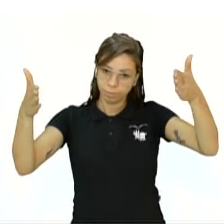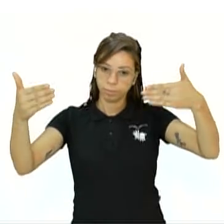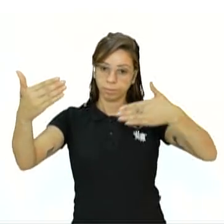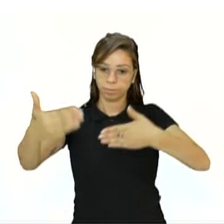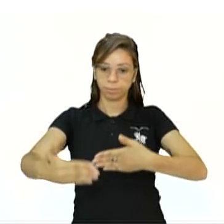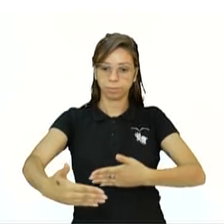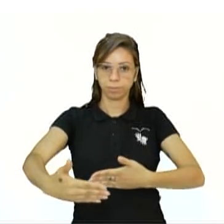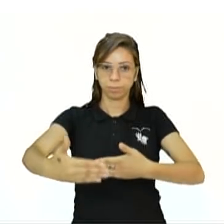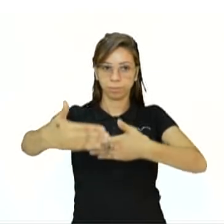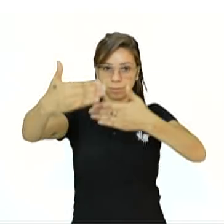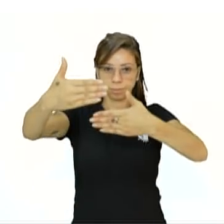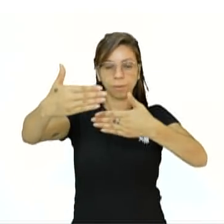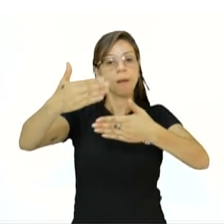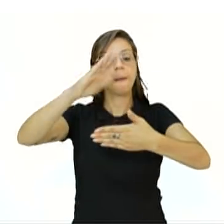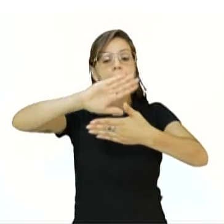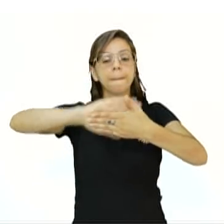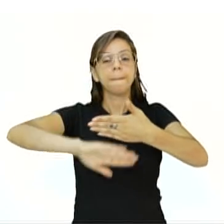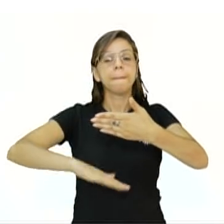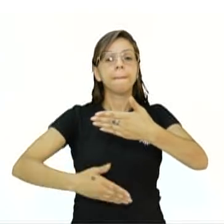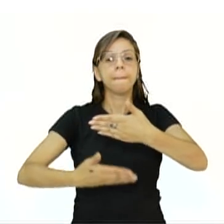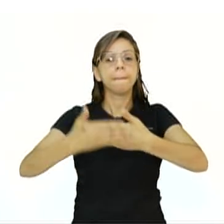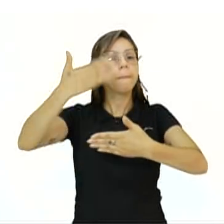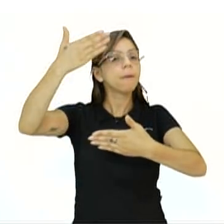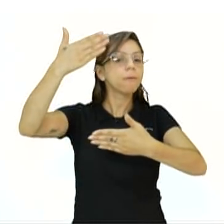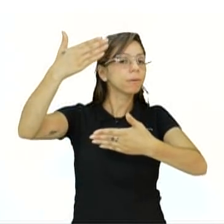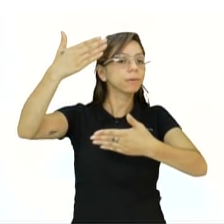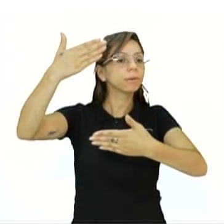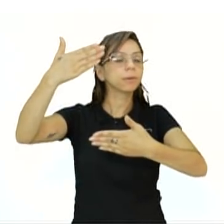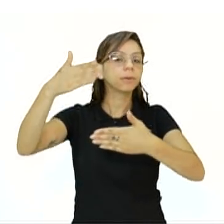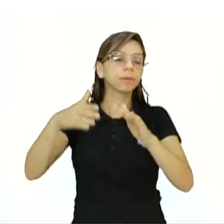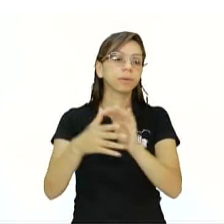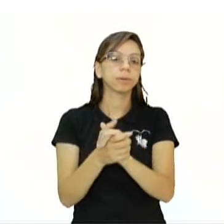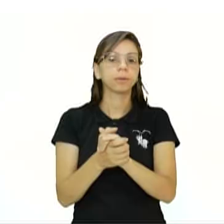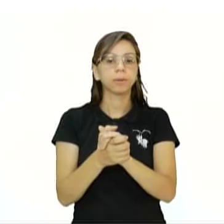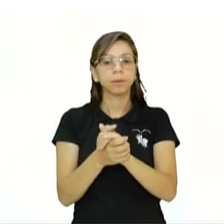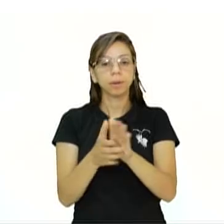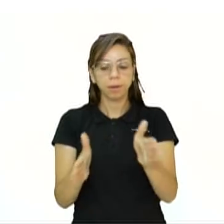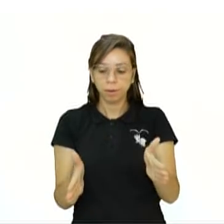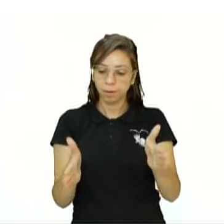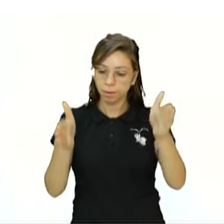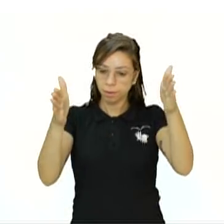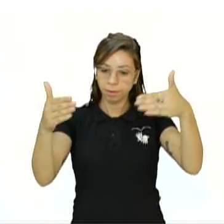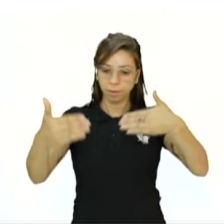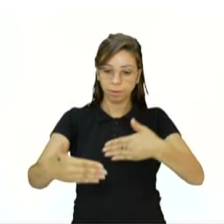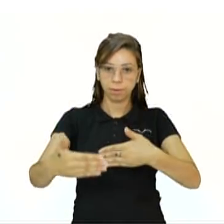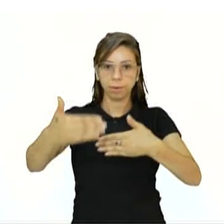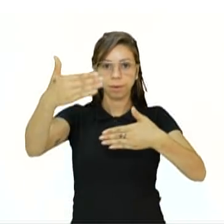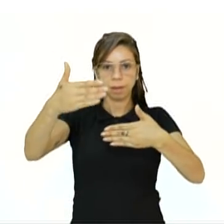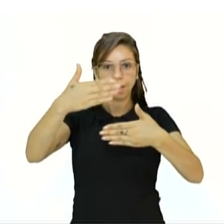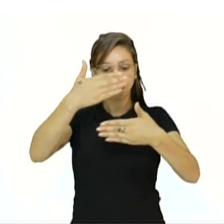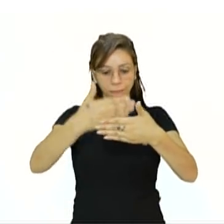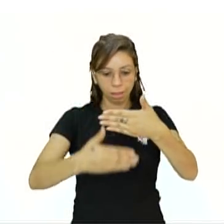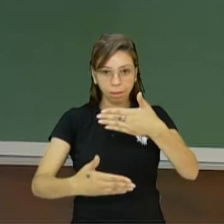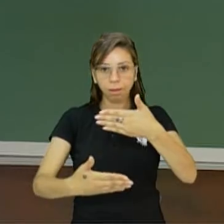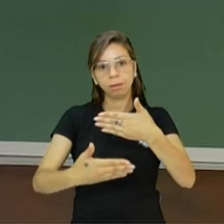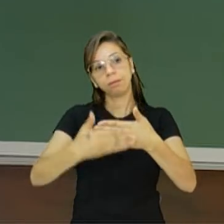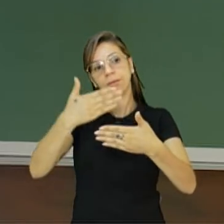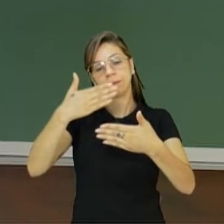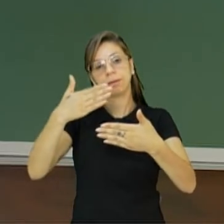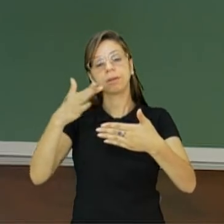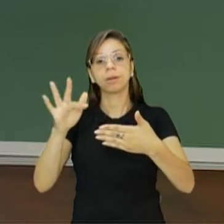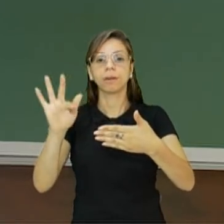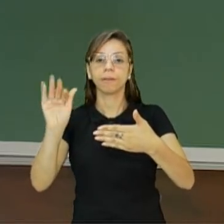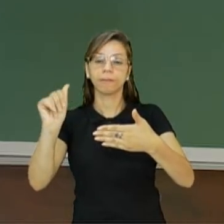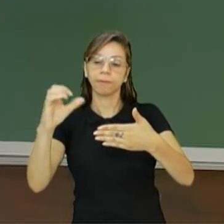plana do sólido geométrico. O que é isso? São as nossas laterais, todos os lados, incluindo